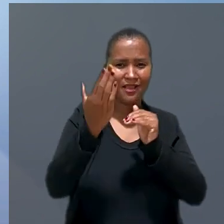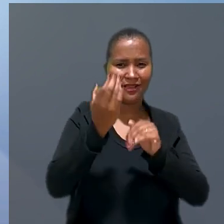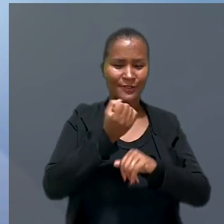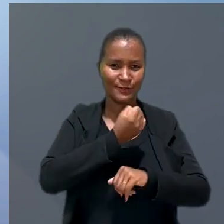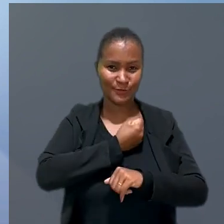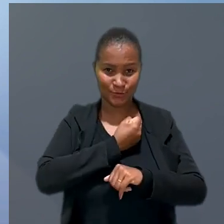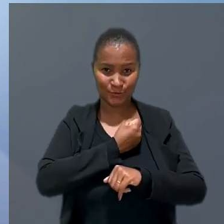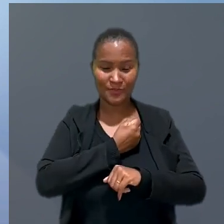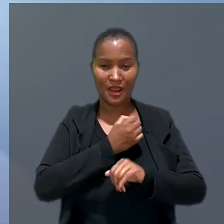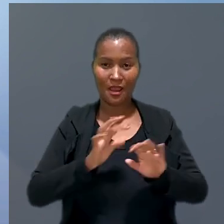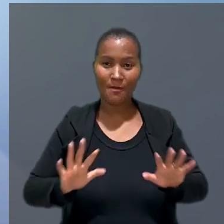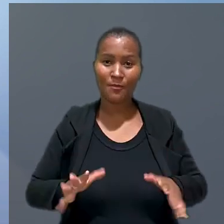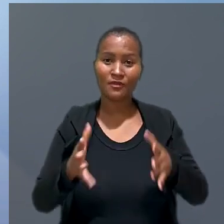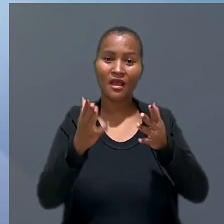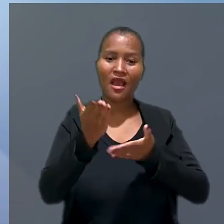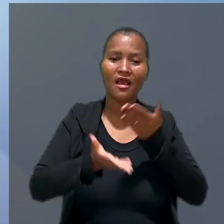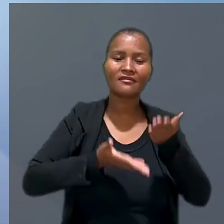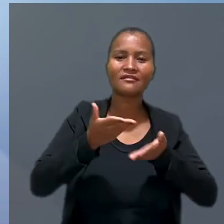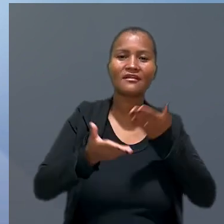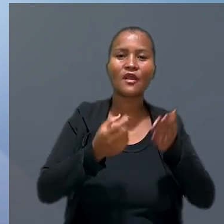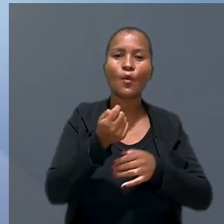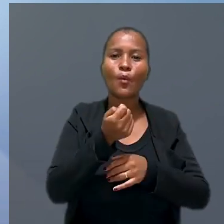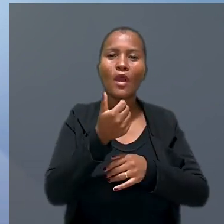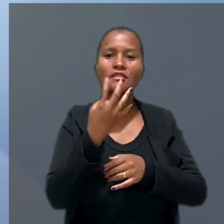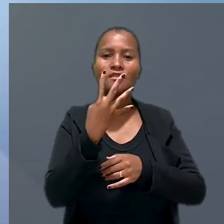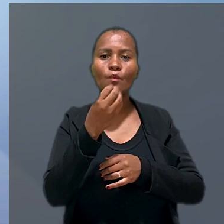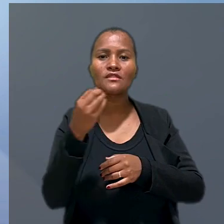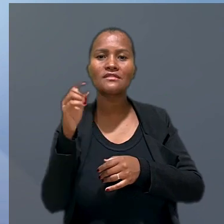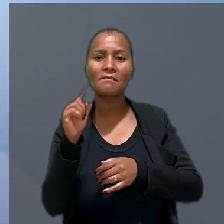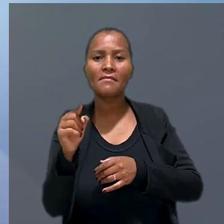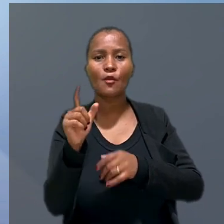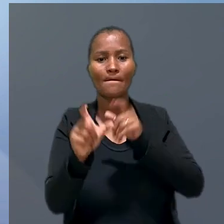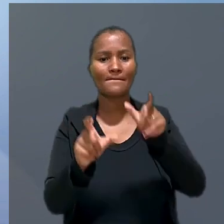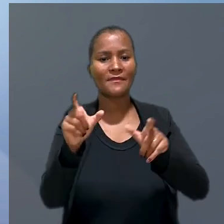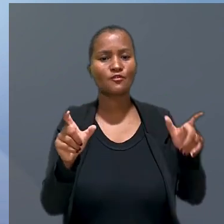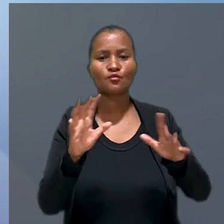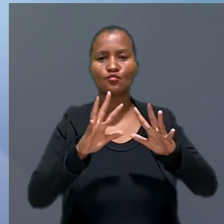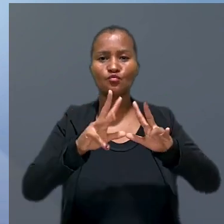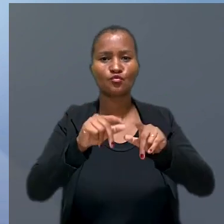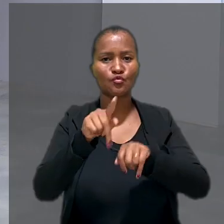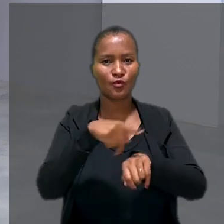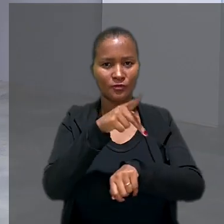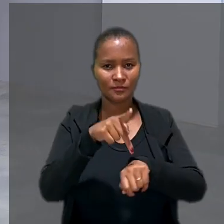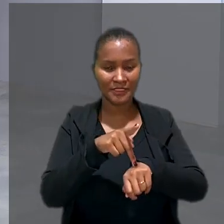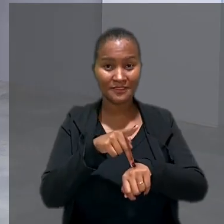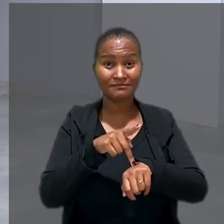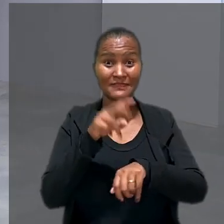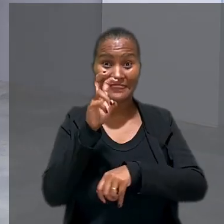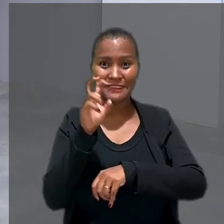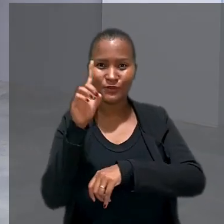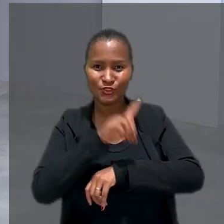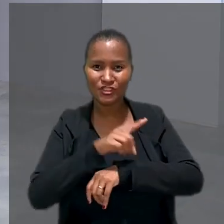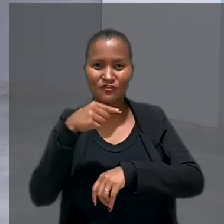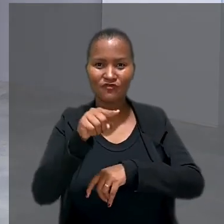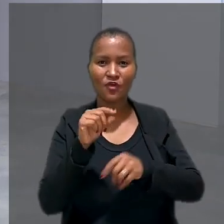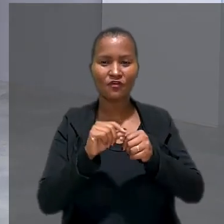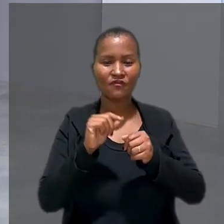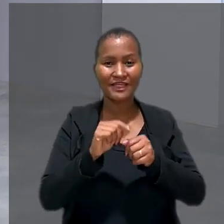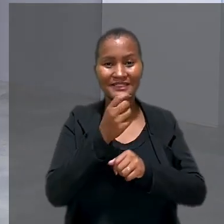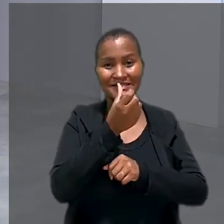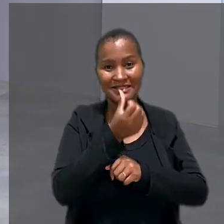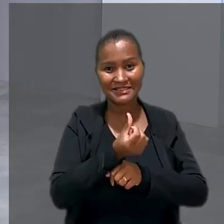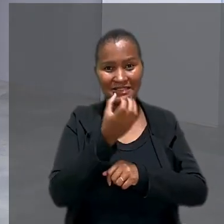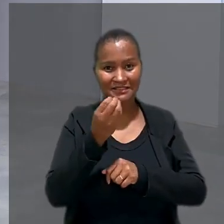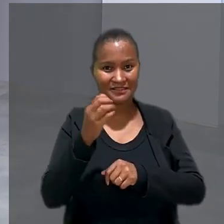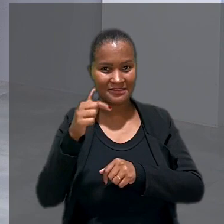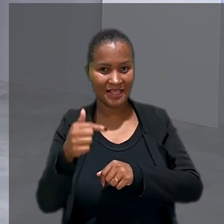justiça além dos números, a mobilização atendeu quase 400 mil pessoas em todo o país. Em 5 dias foram